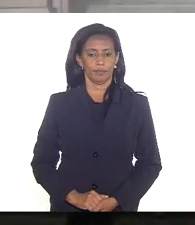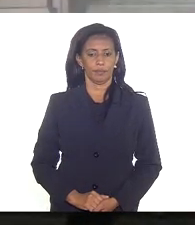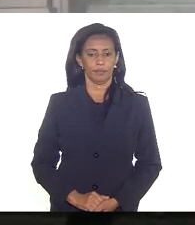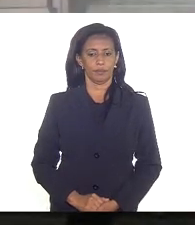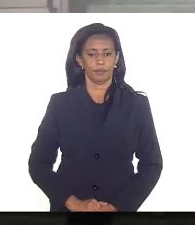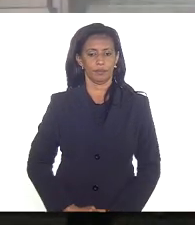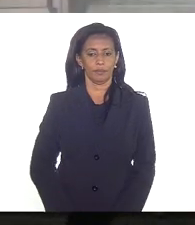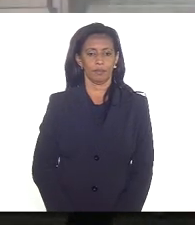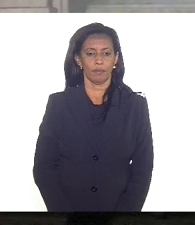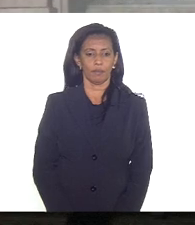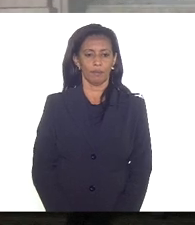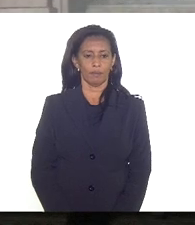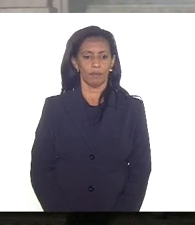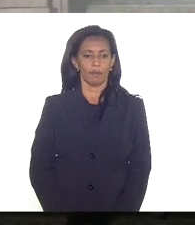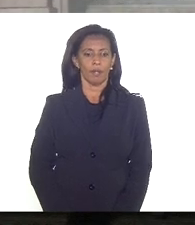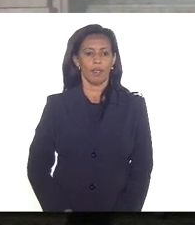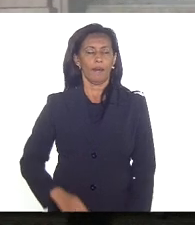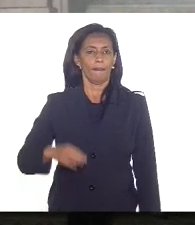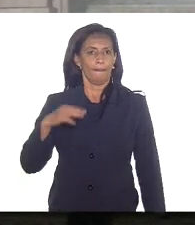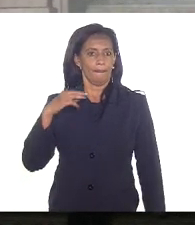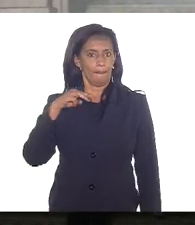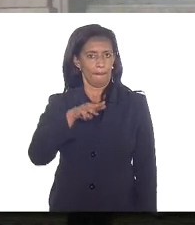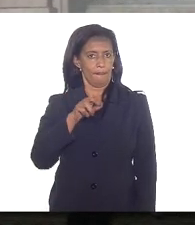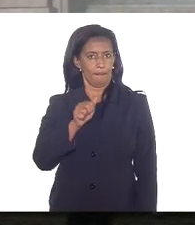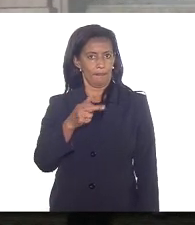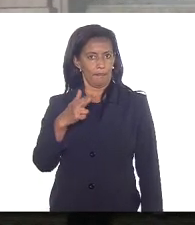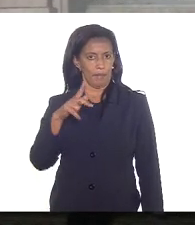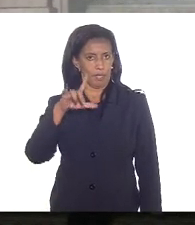o deputado Marcelo cabeleireiro